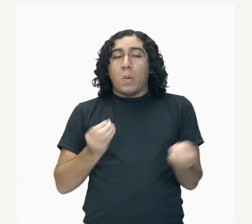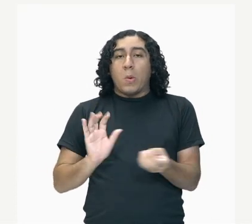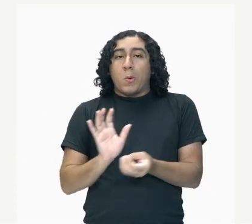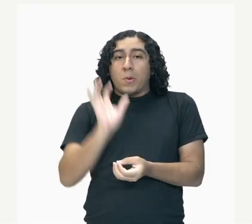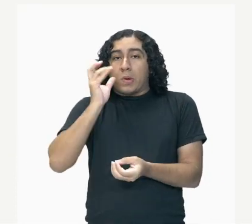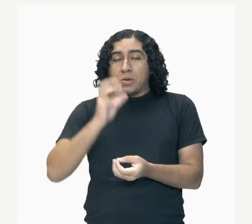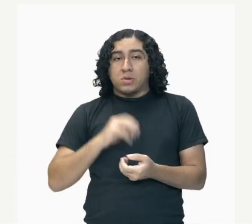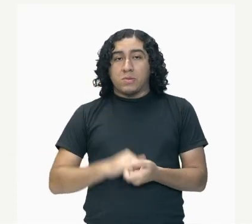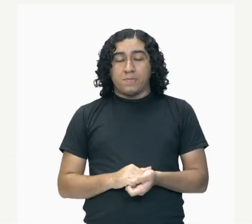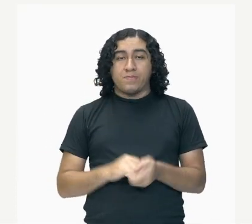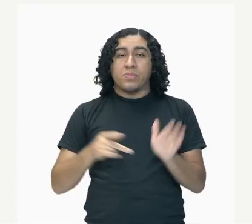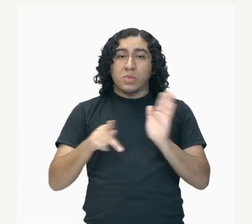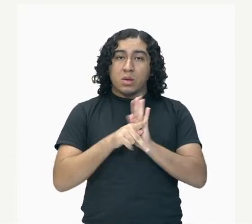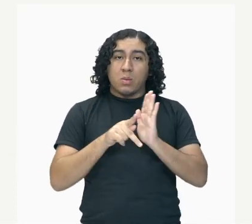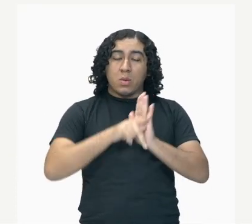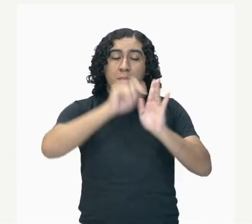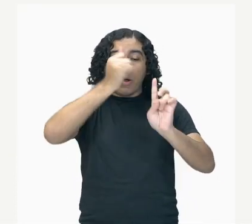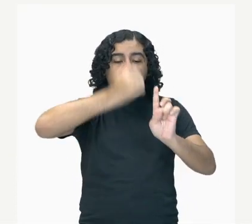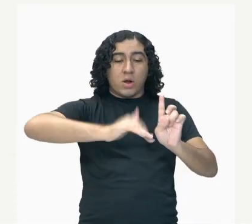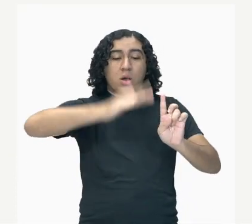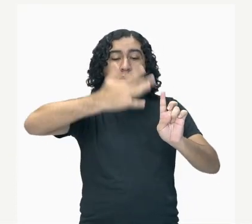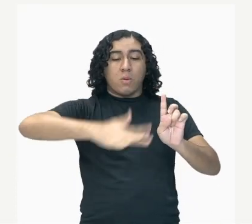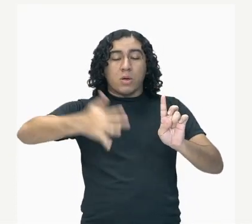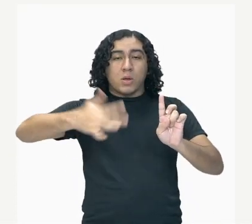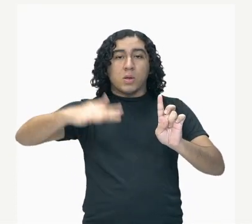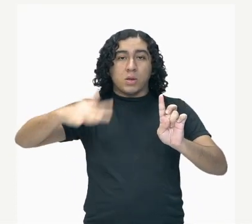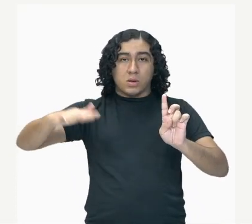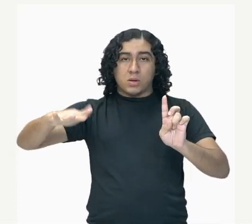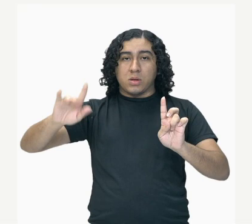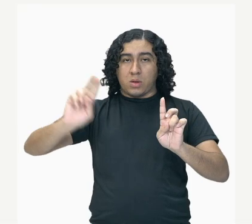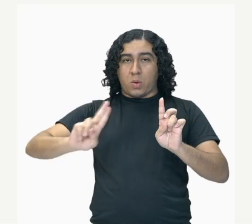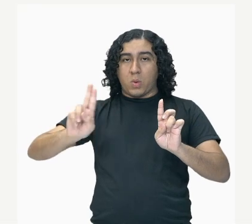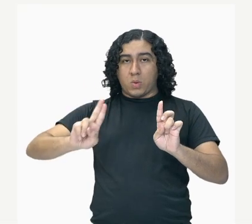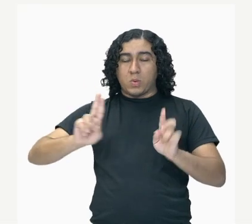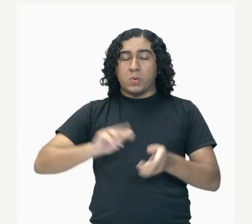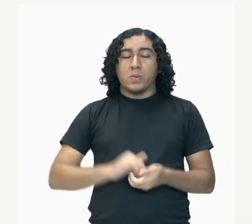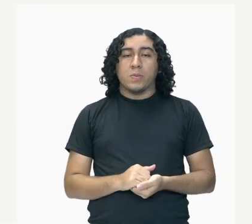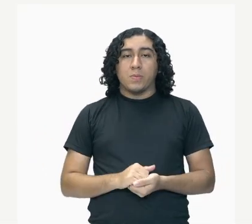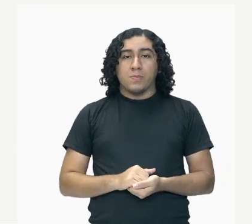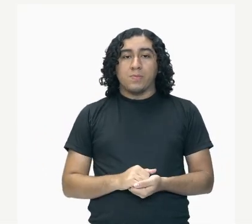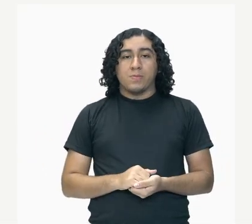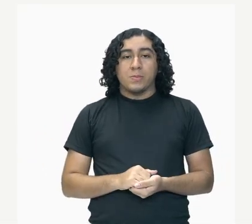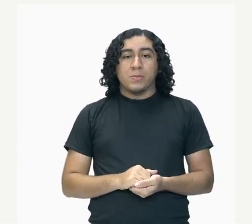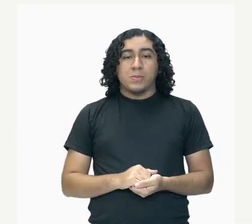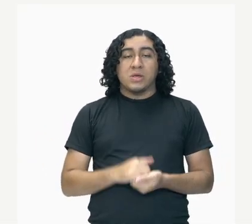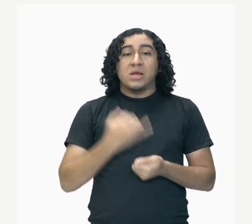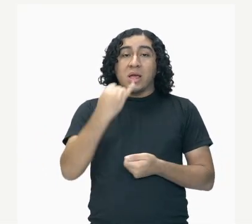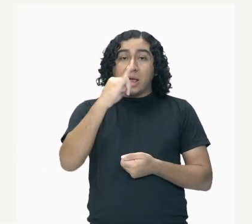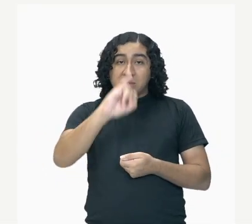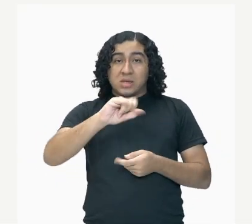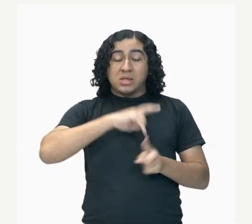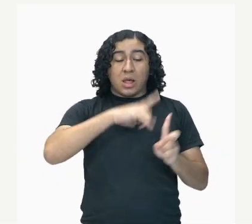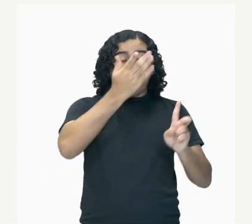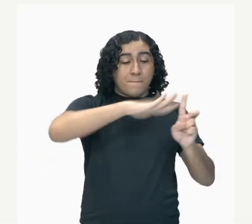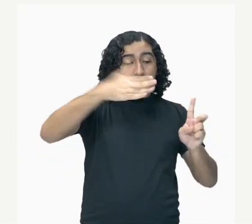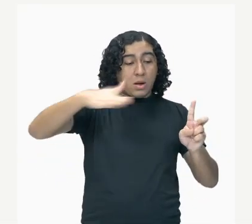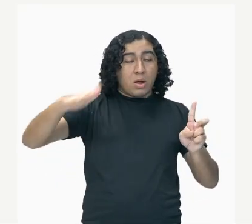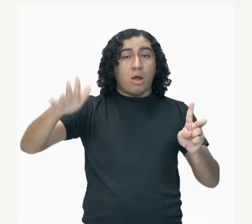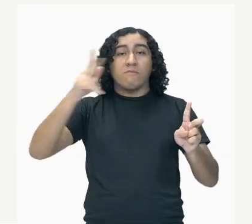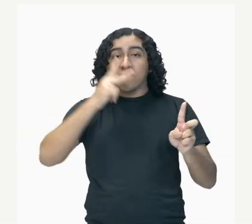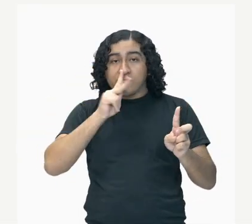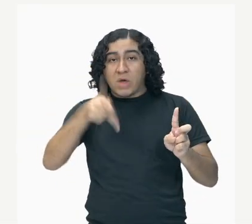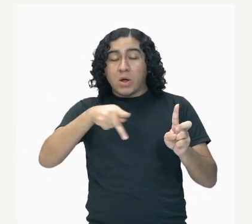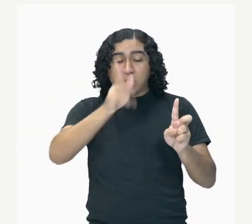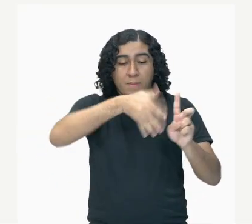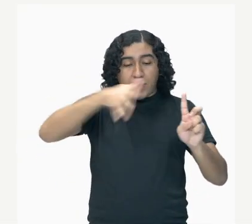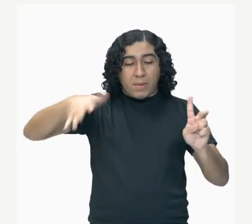partir da frequência do som e aí pessoal quanto maior for a frequência de uma onda sonora